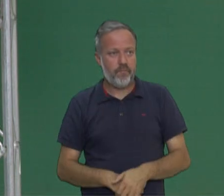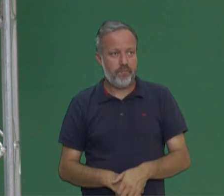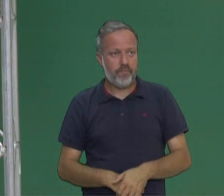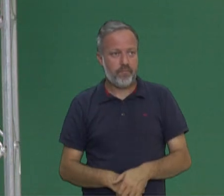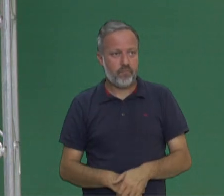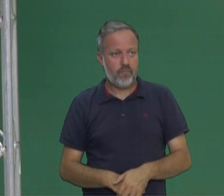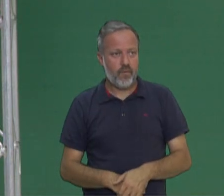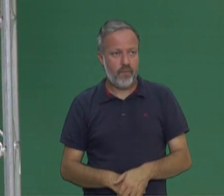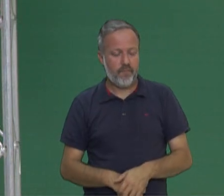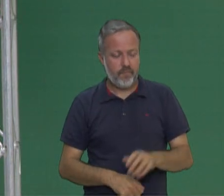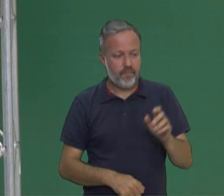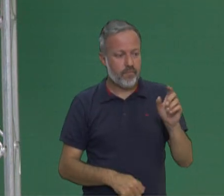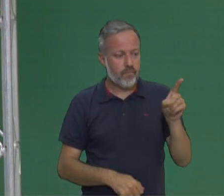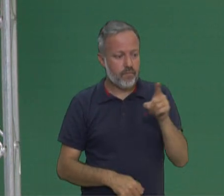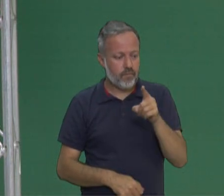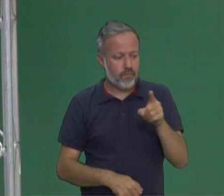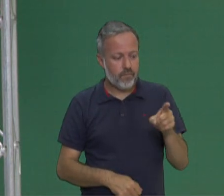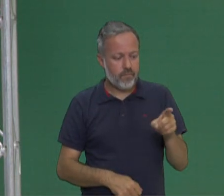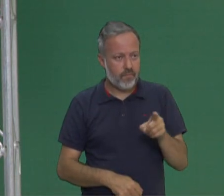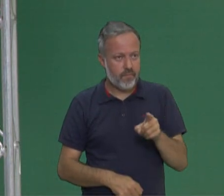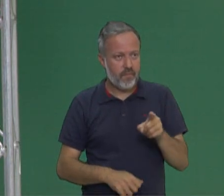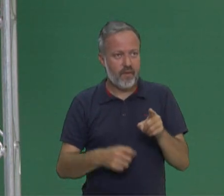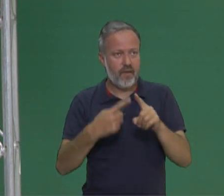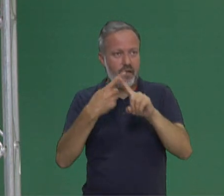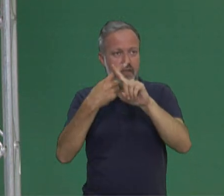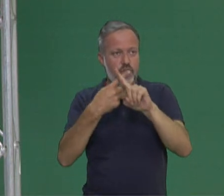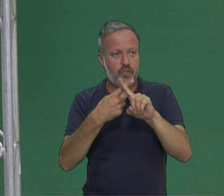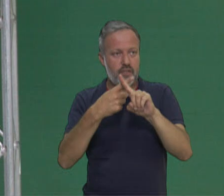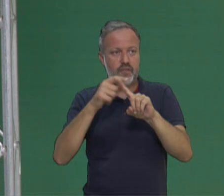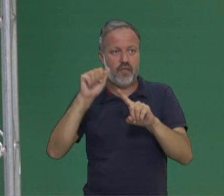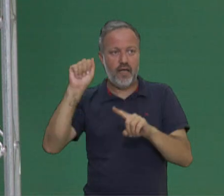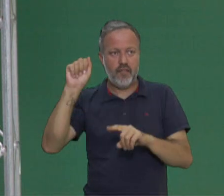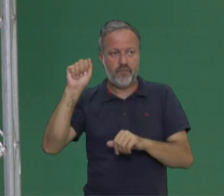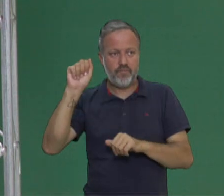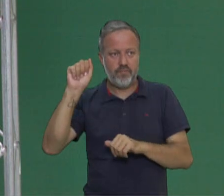do elemento, número atômico, número de massa. A